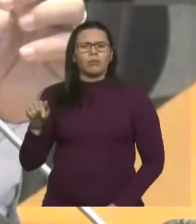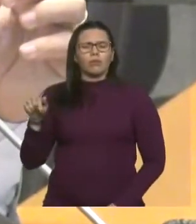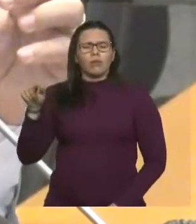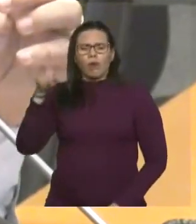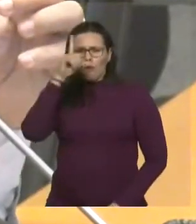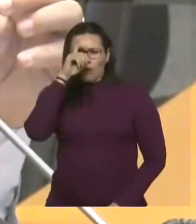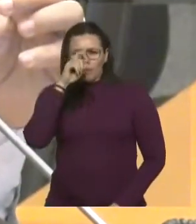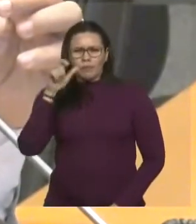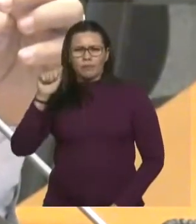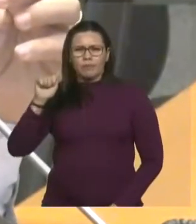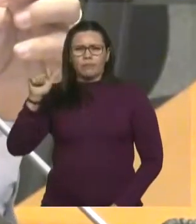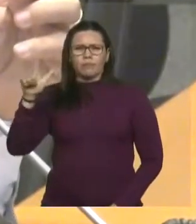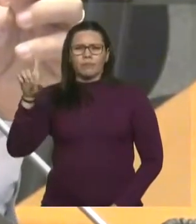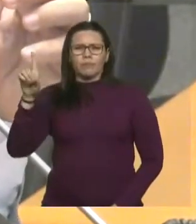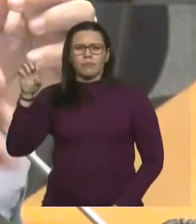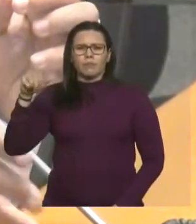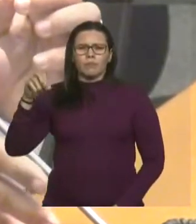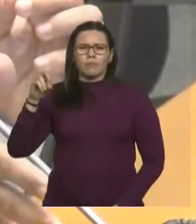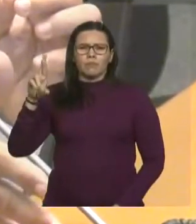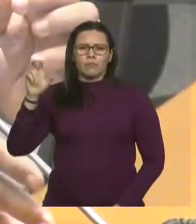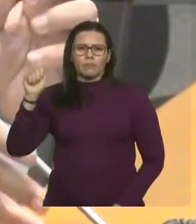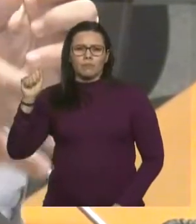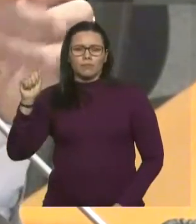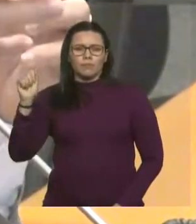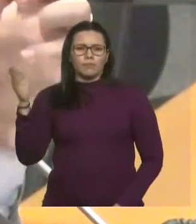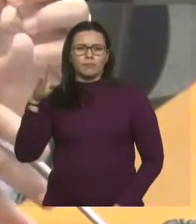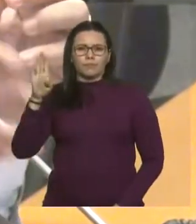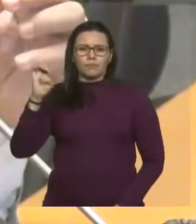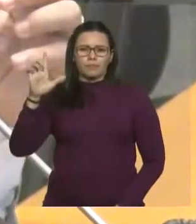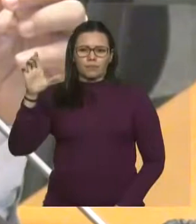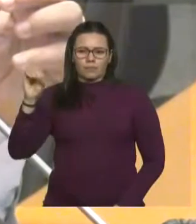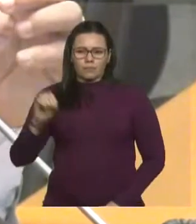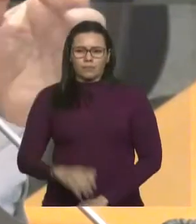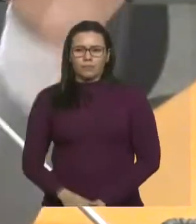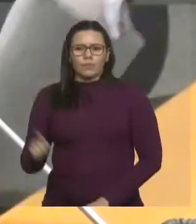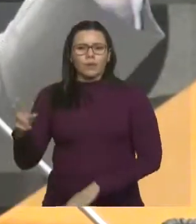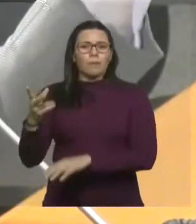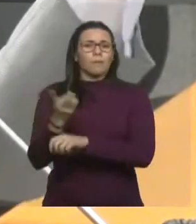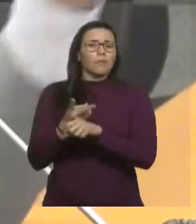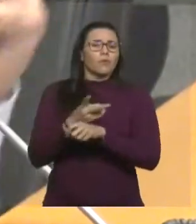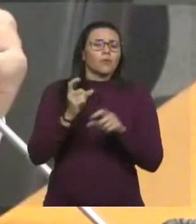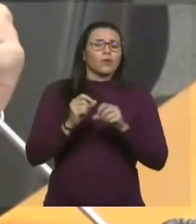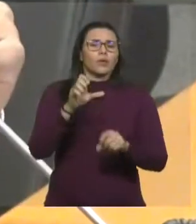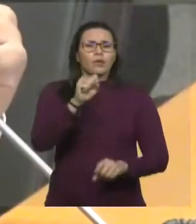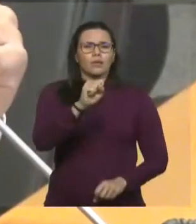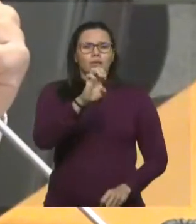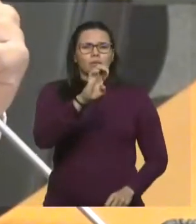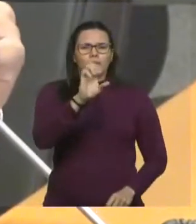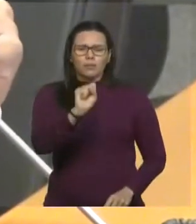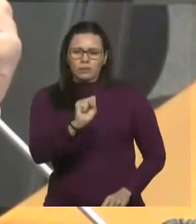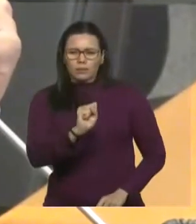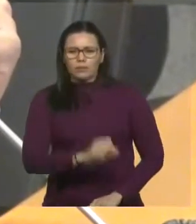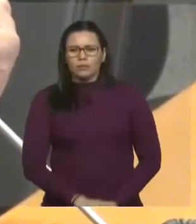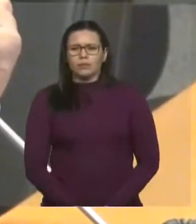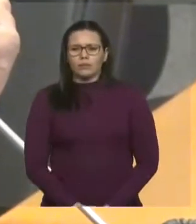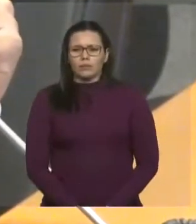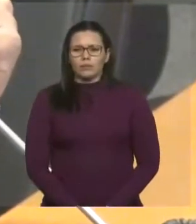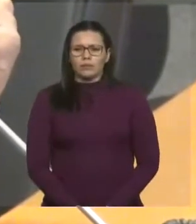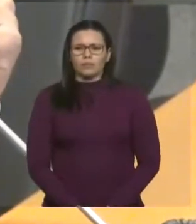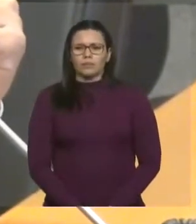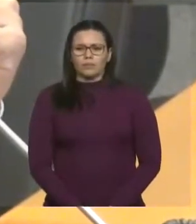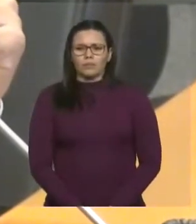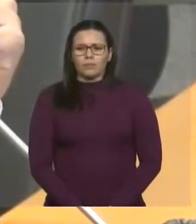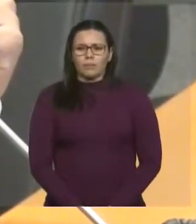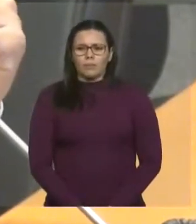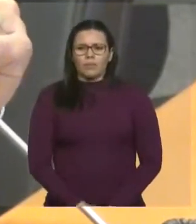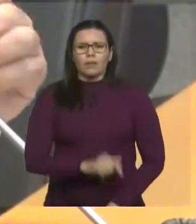alguma dificuldade maior, procura acesso à Secretaria Estadual de Saúde e ela faz alguns repasses com recurso lá contingenciado